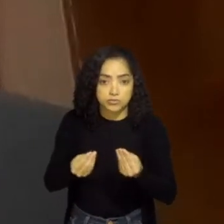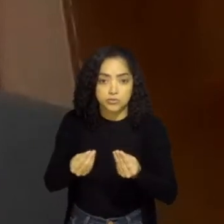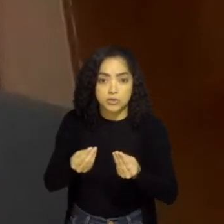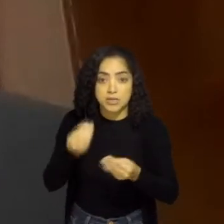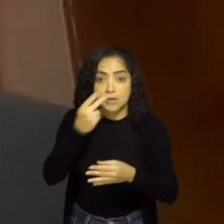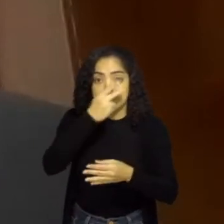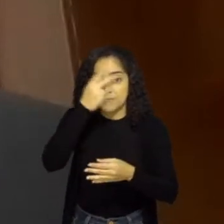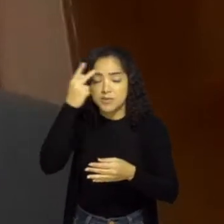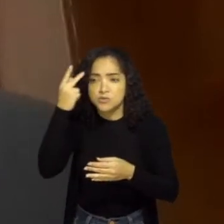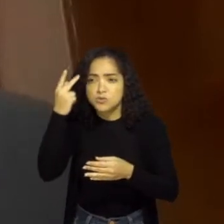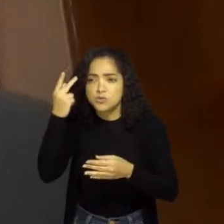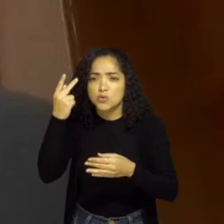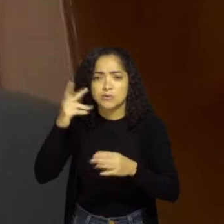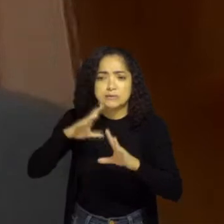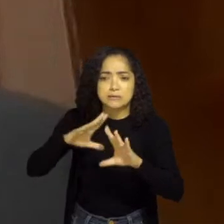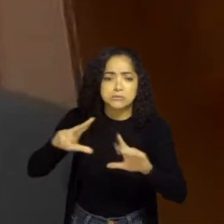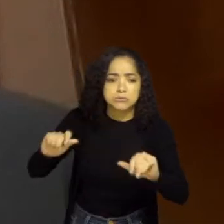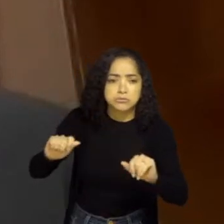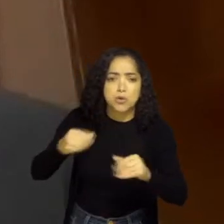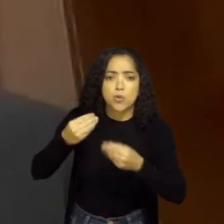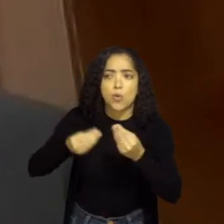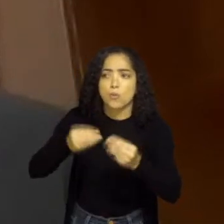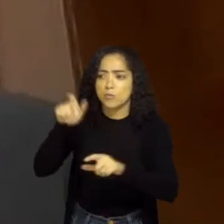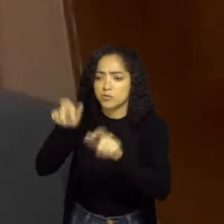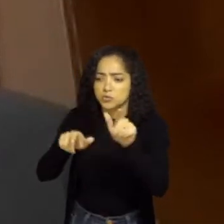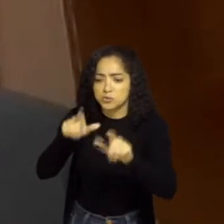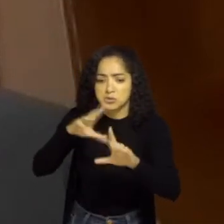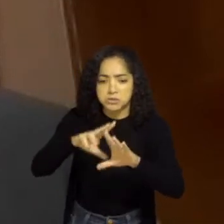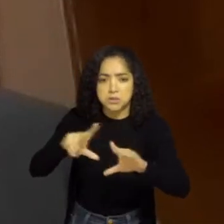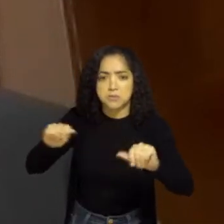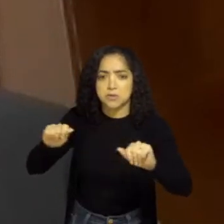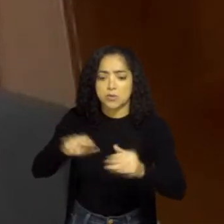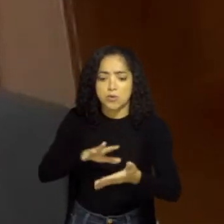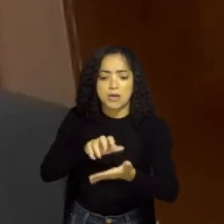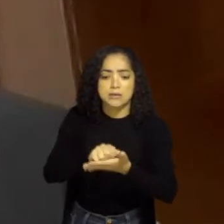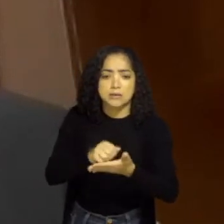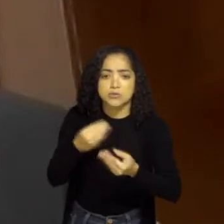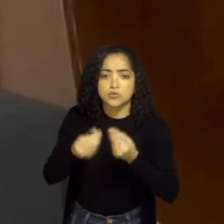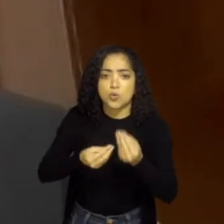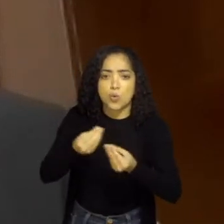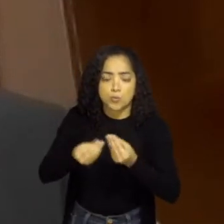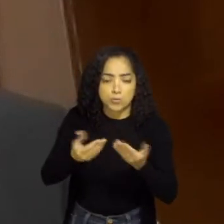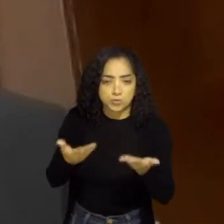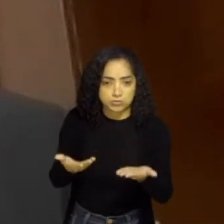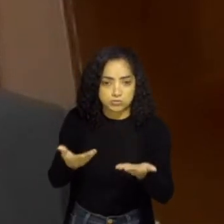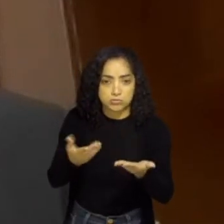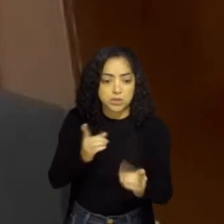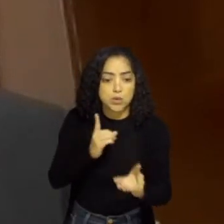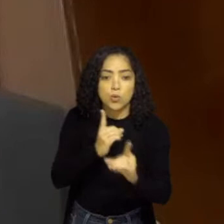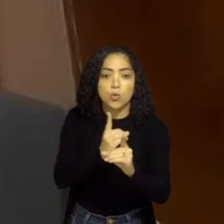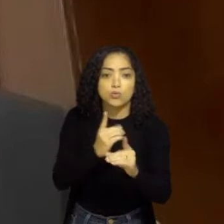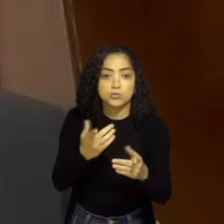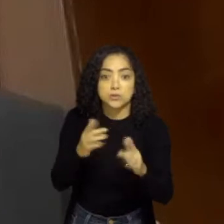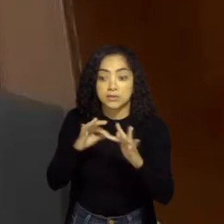pessoas desaparecidas? Como é que se faz o cadastro? Como é que se acham pessoas que a família está desesperada